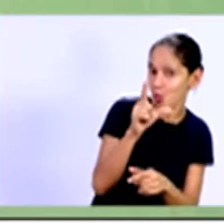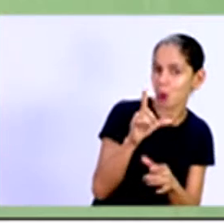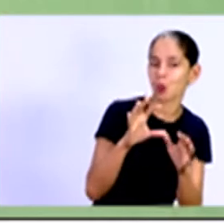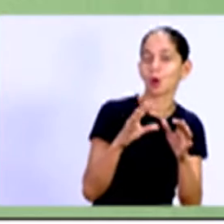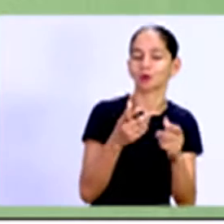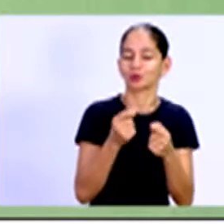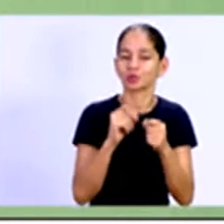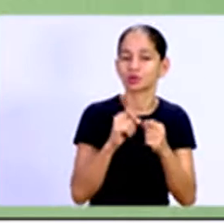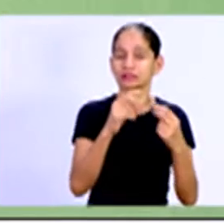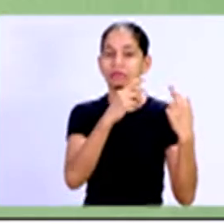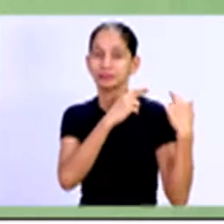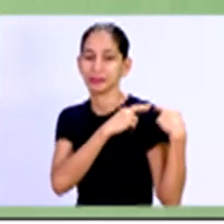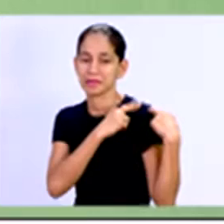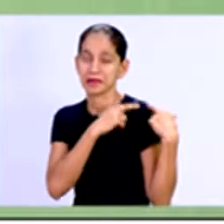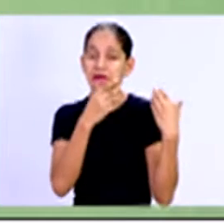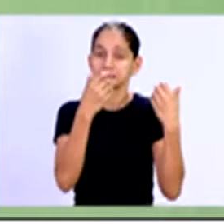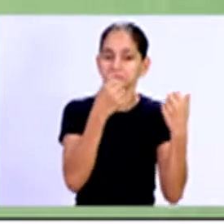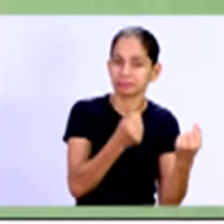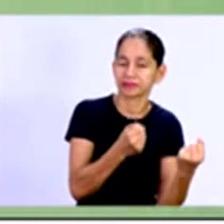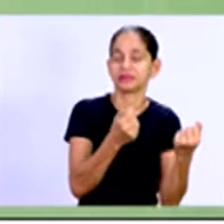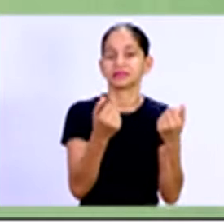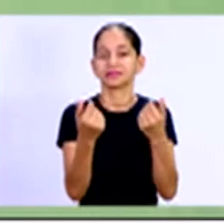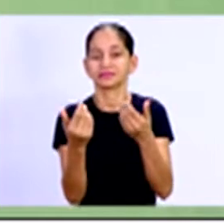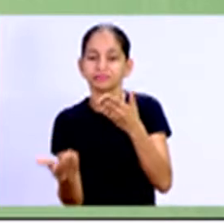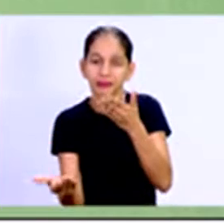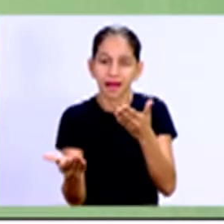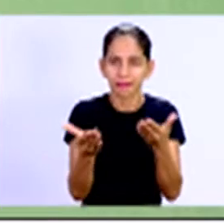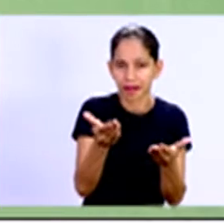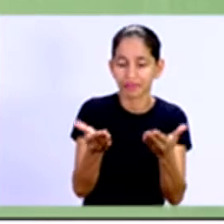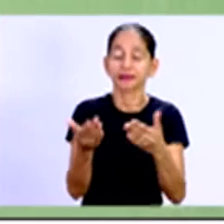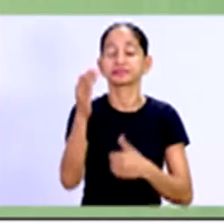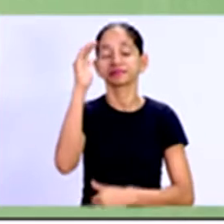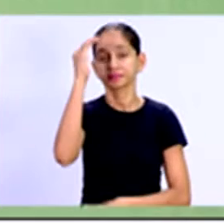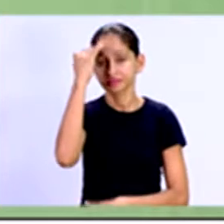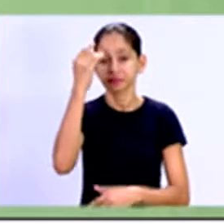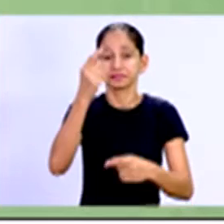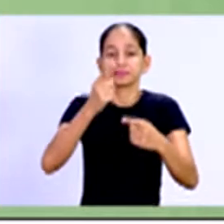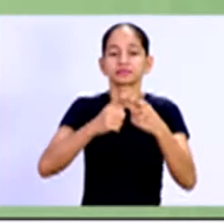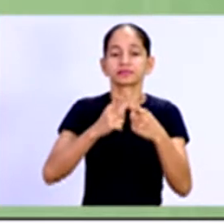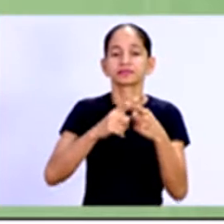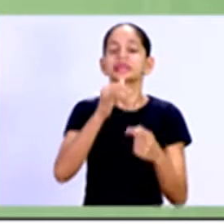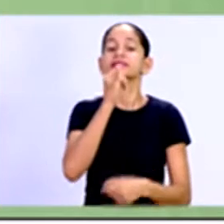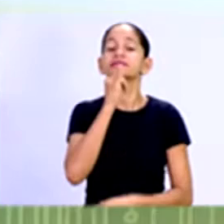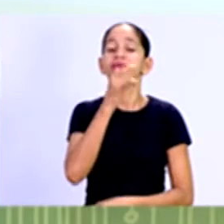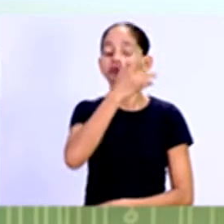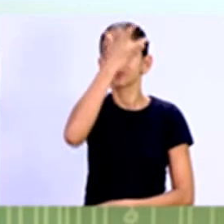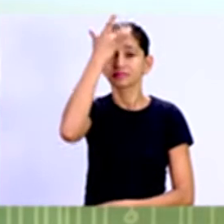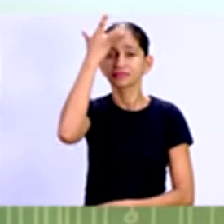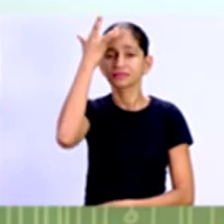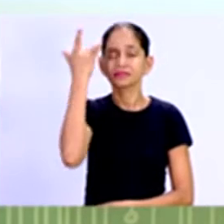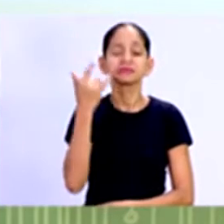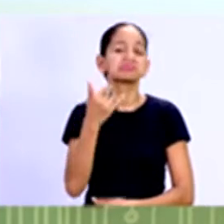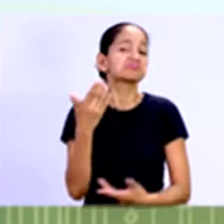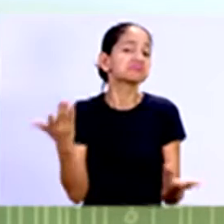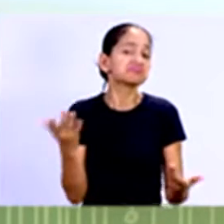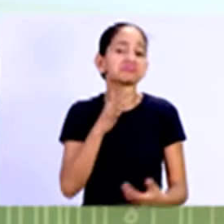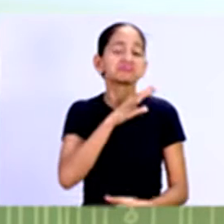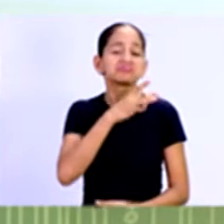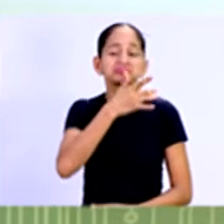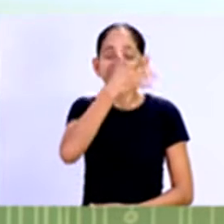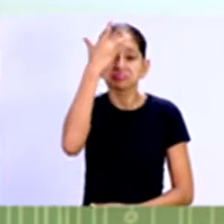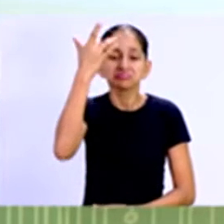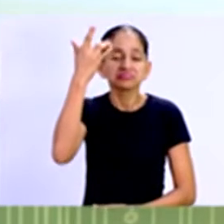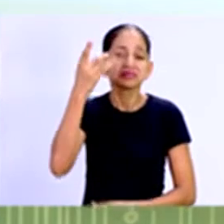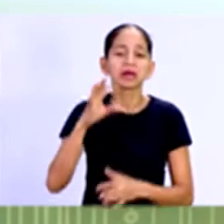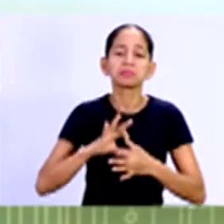característica da responsabilidade. Por quê? Porque se nós, seres humanos, somos livres para agir, para fazer o